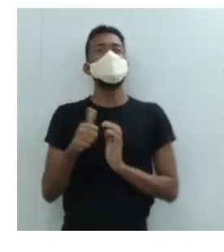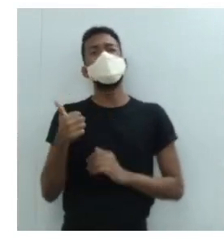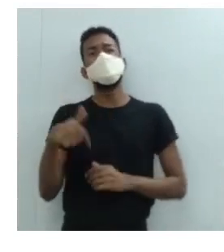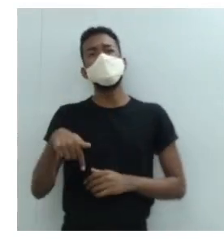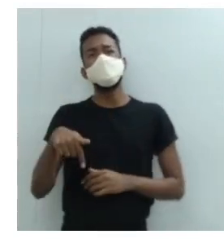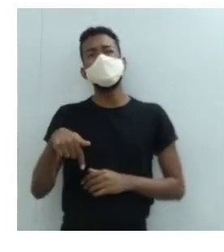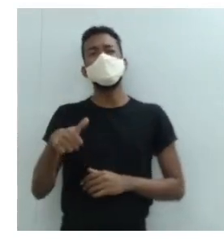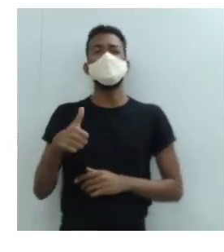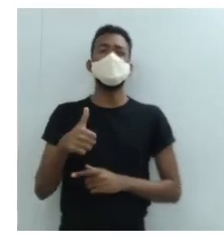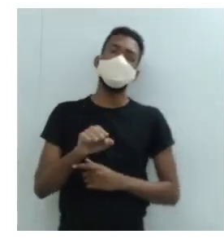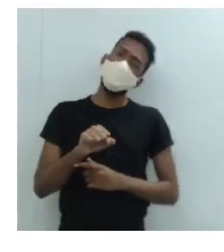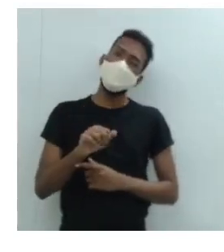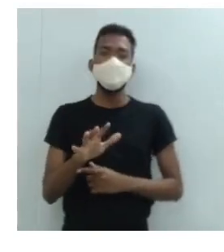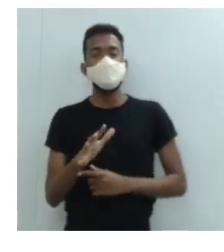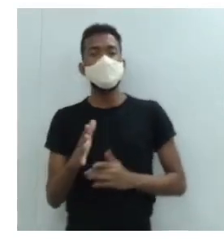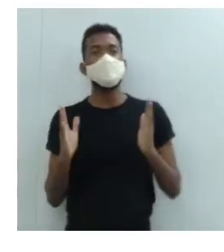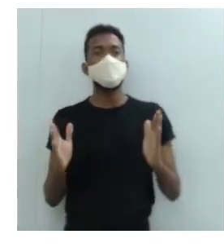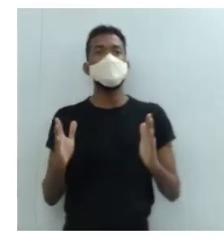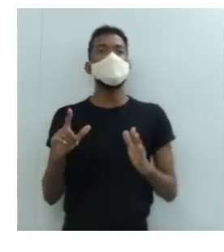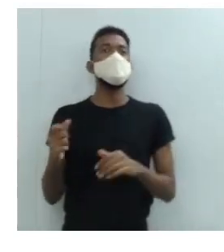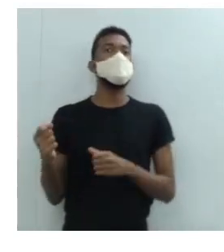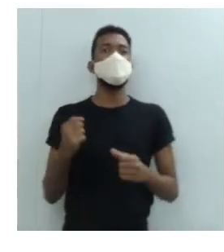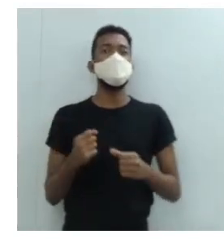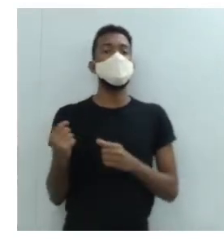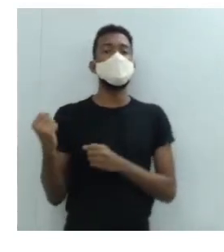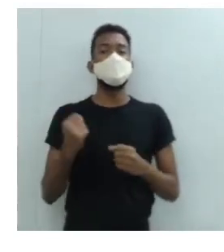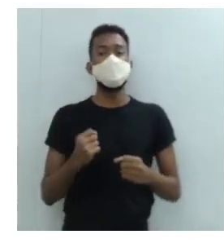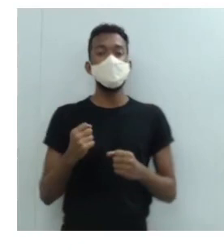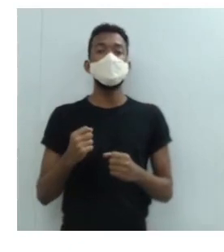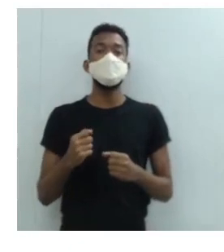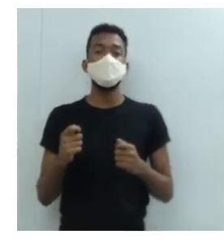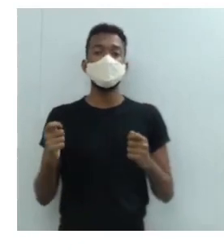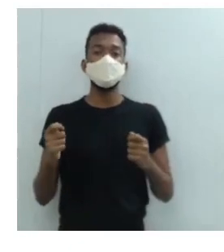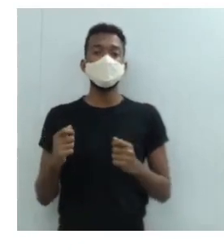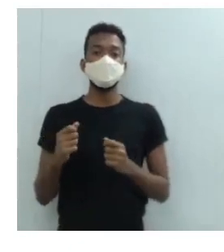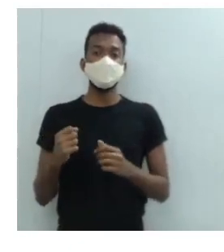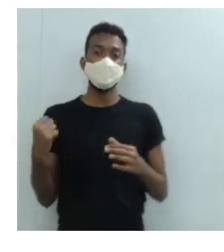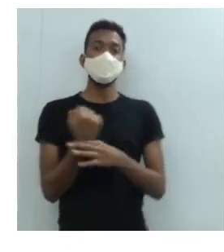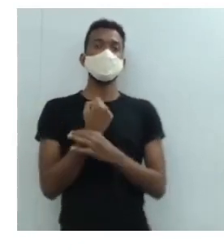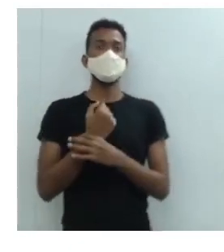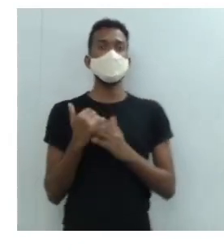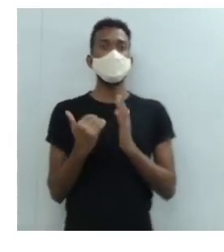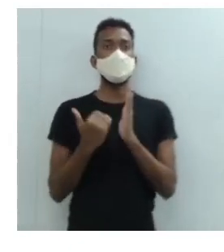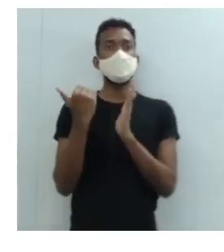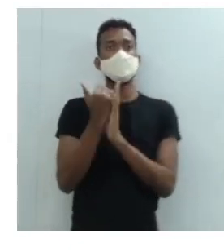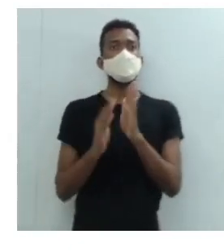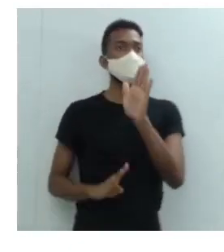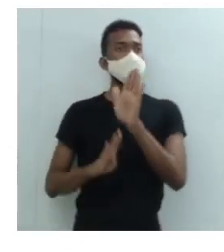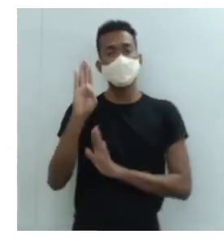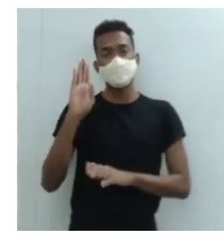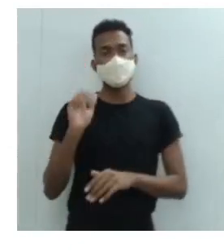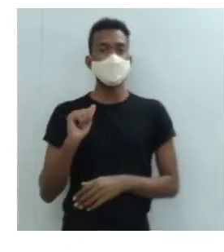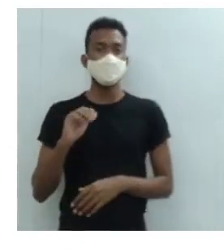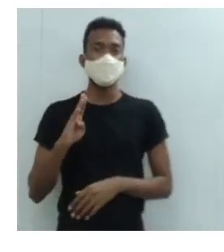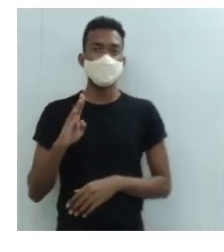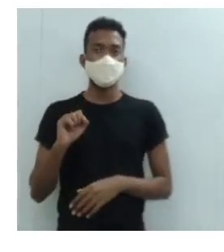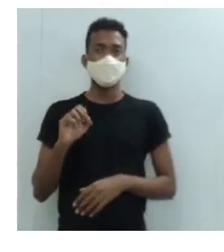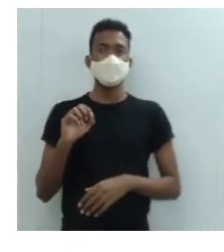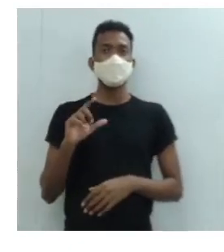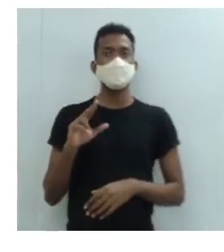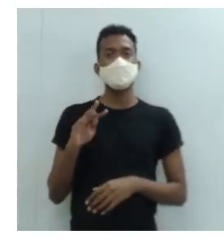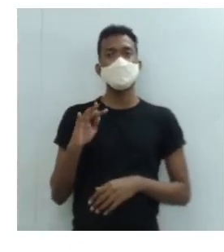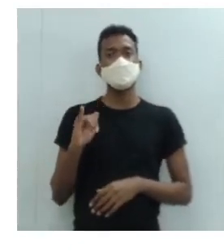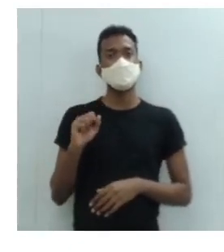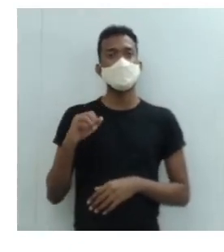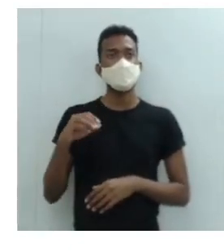XVII, século XVIII, fortalecimento do poder real, atingiu o auge com o absolutismo. Então,